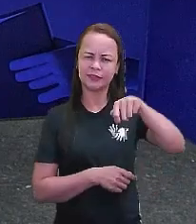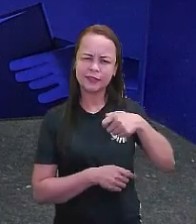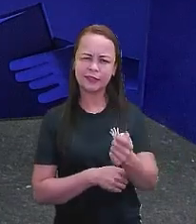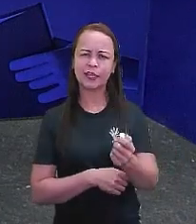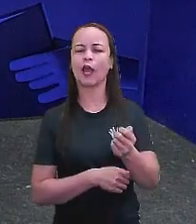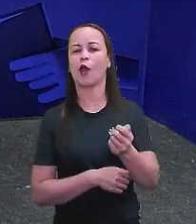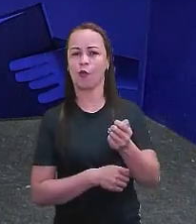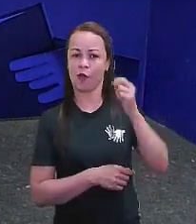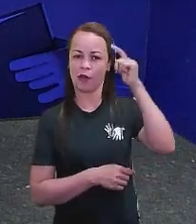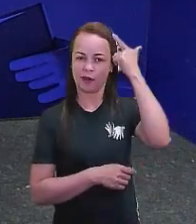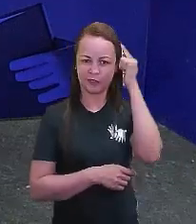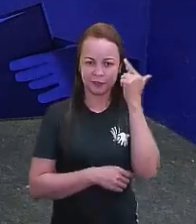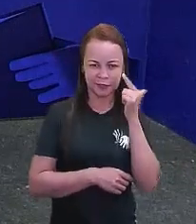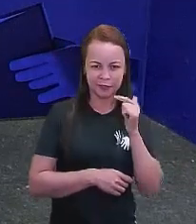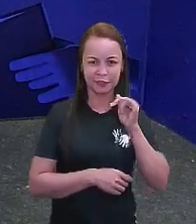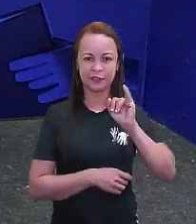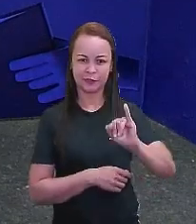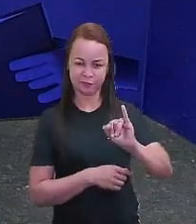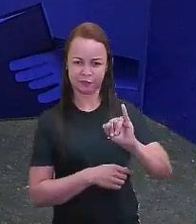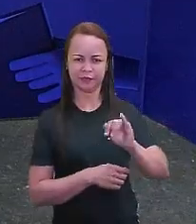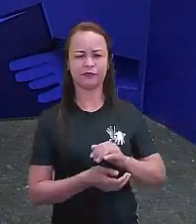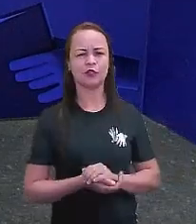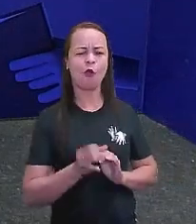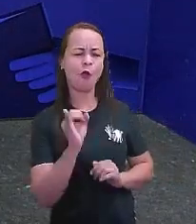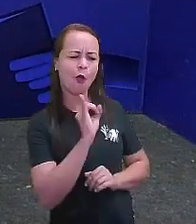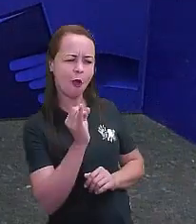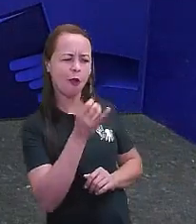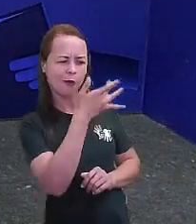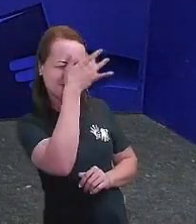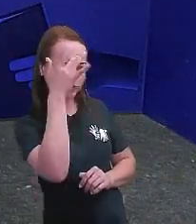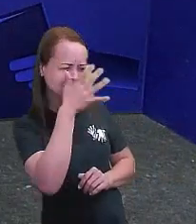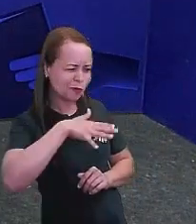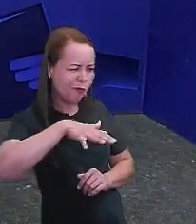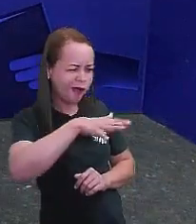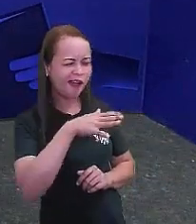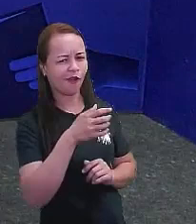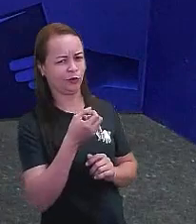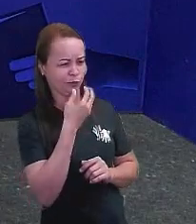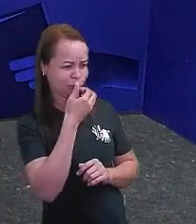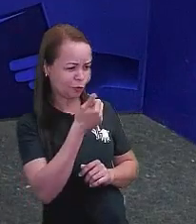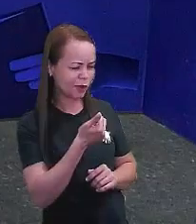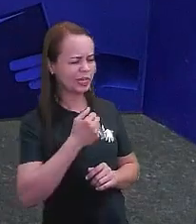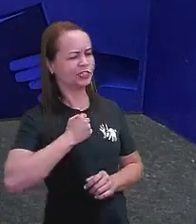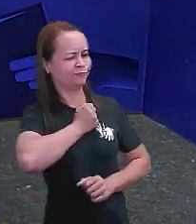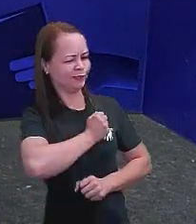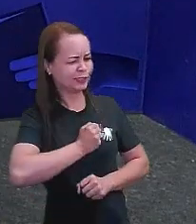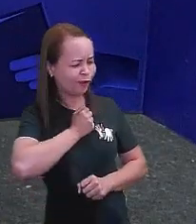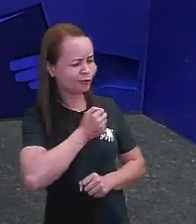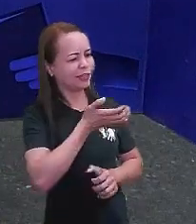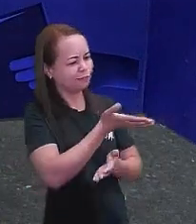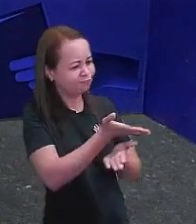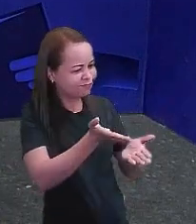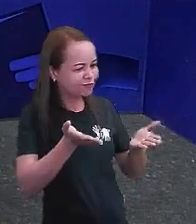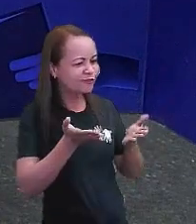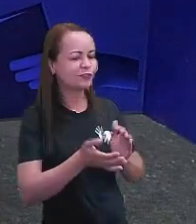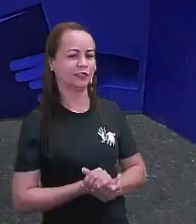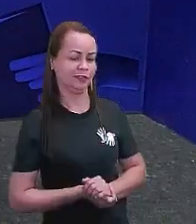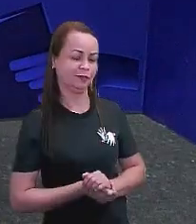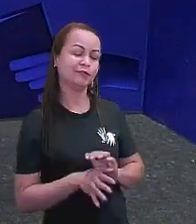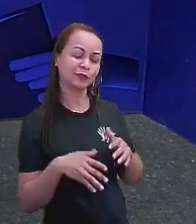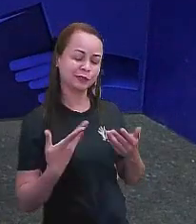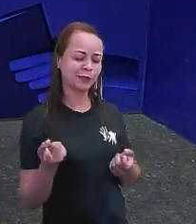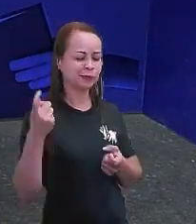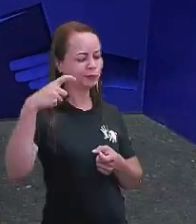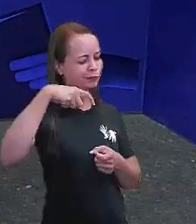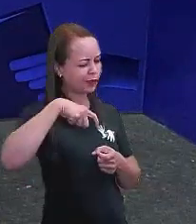Lilinha? Olá, pessoal, tudo bem? Eu já tava com muita saudade de vocês. Pois é, não tava